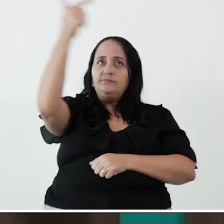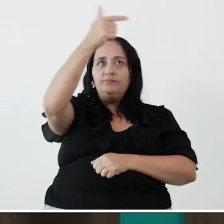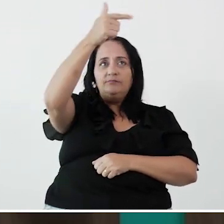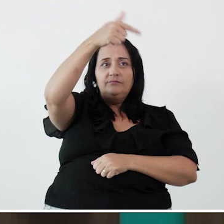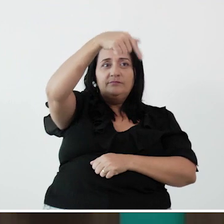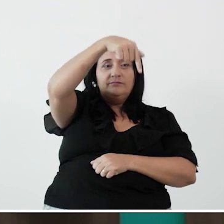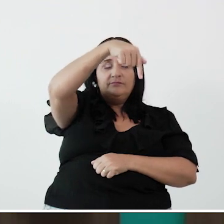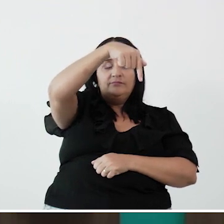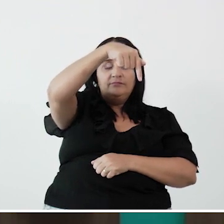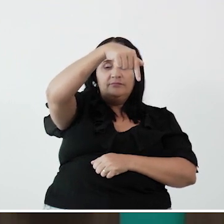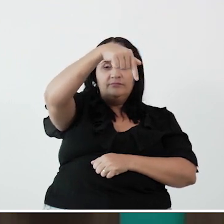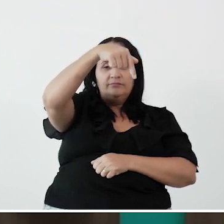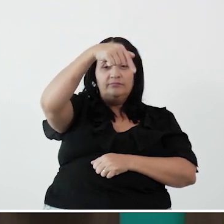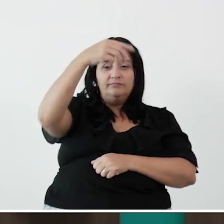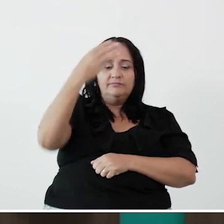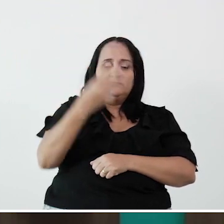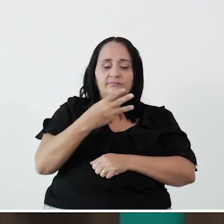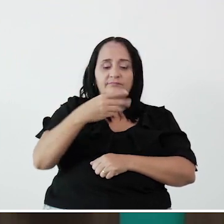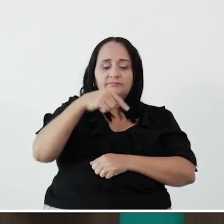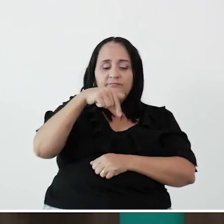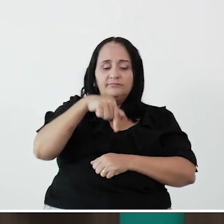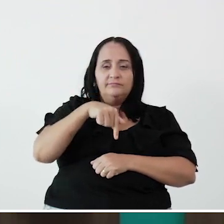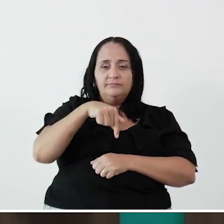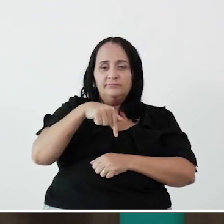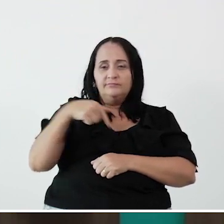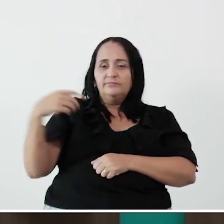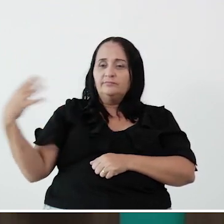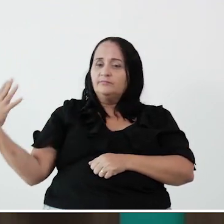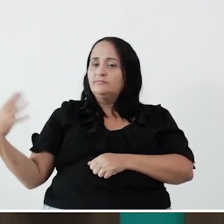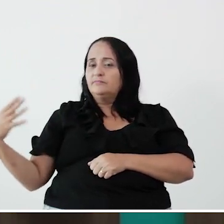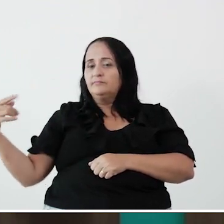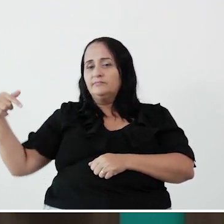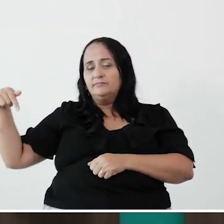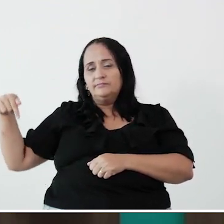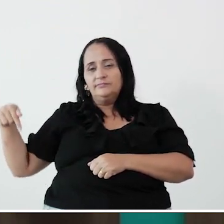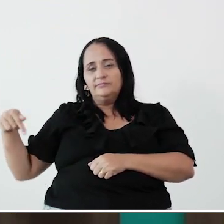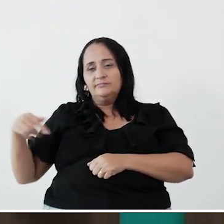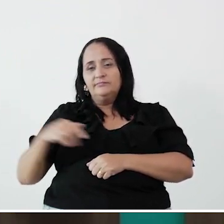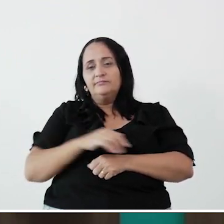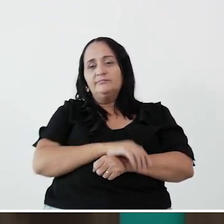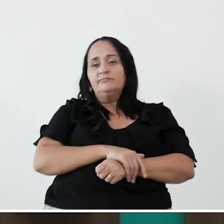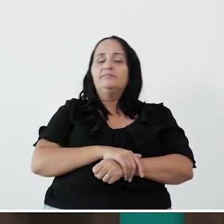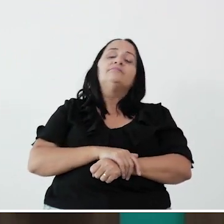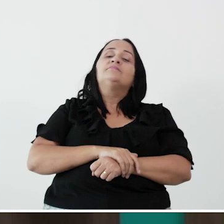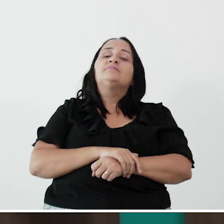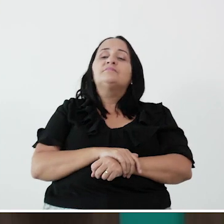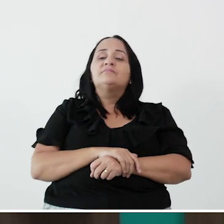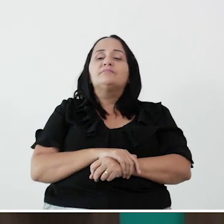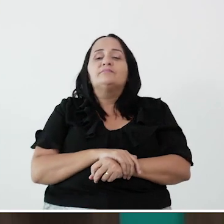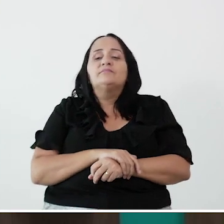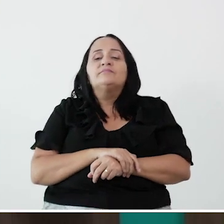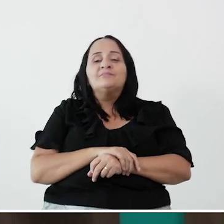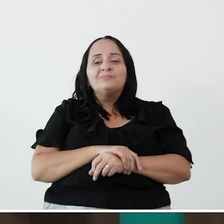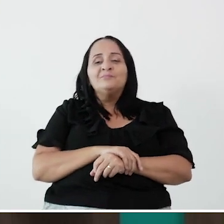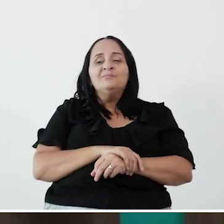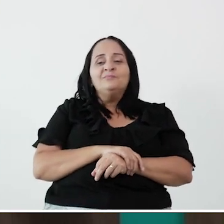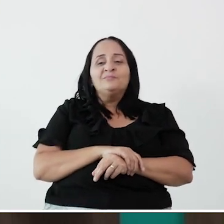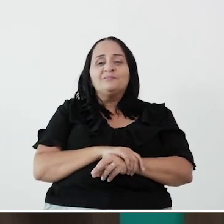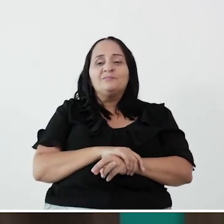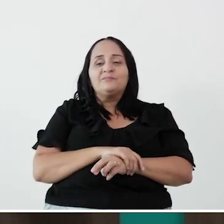quadrante, terceiro quadrante, quarto quadrante. Vamos colocar aqui primeiro